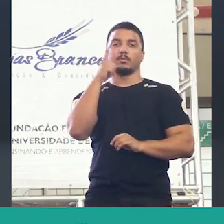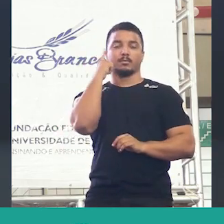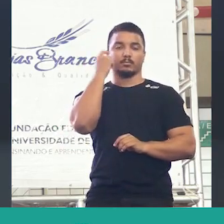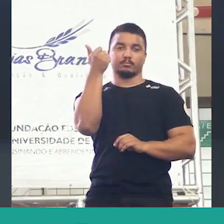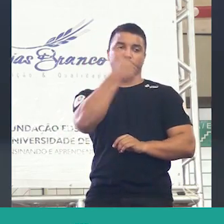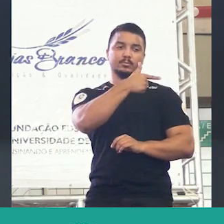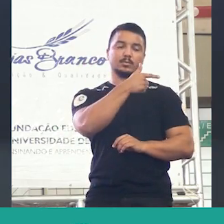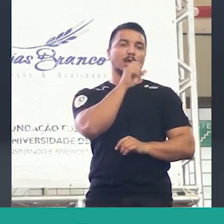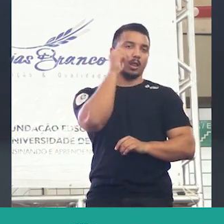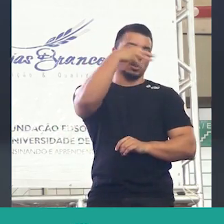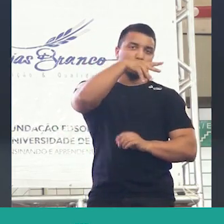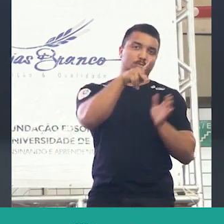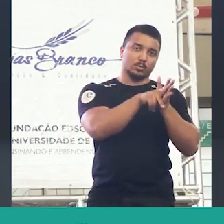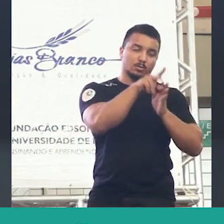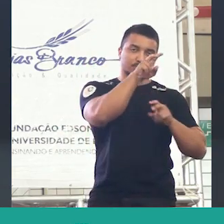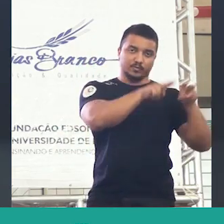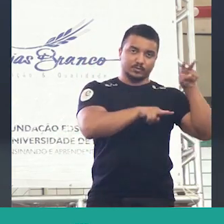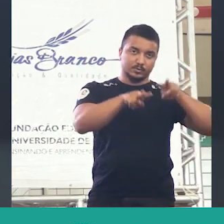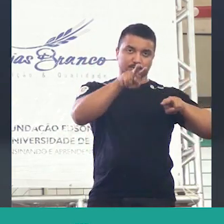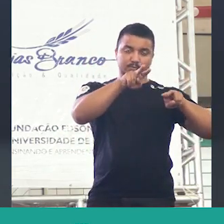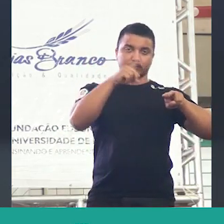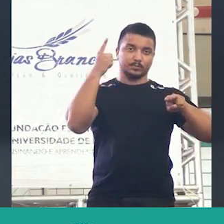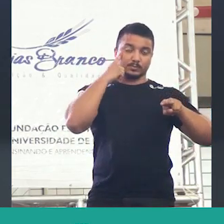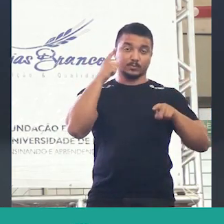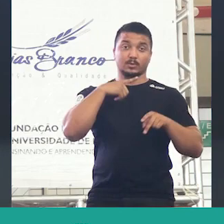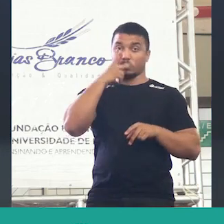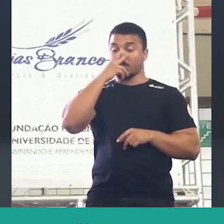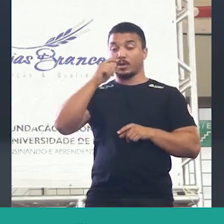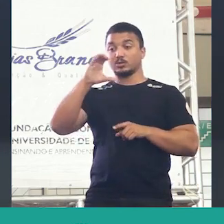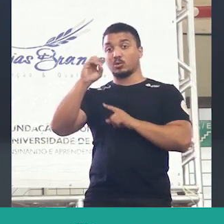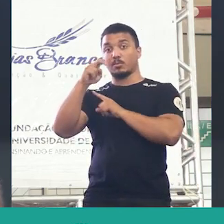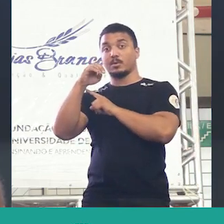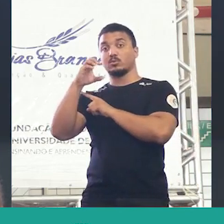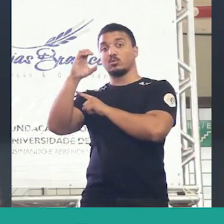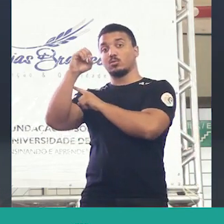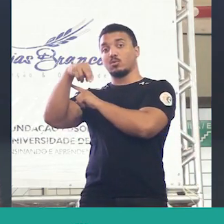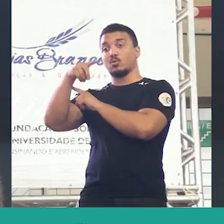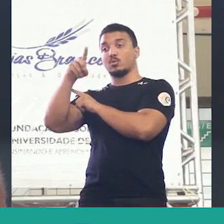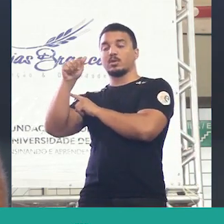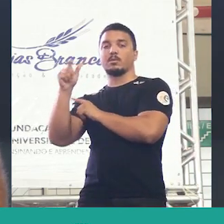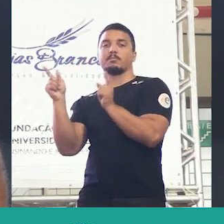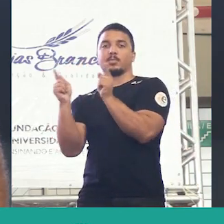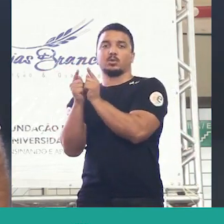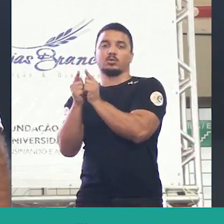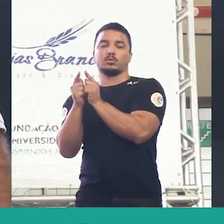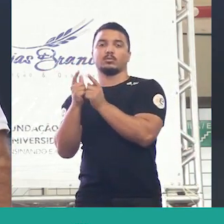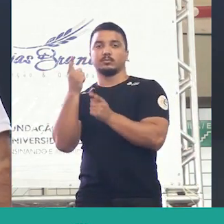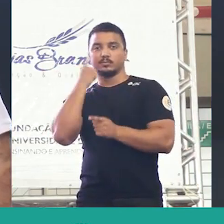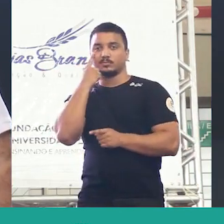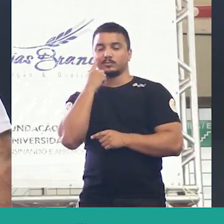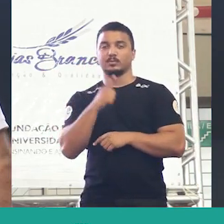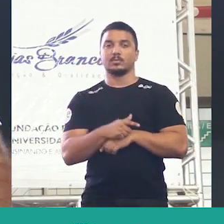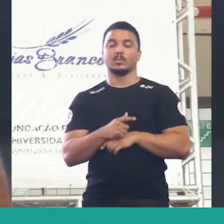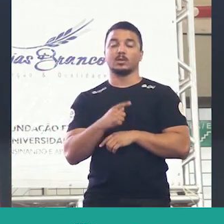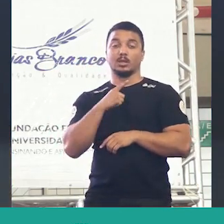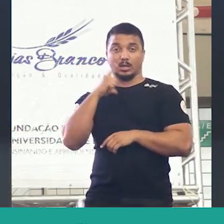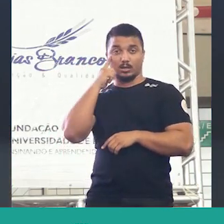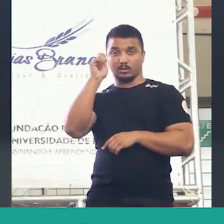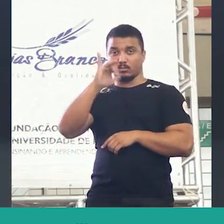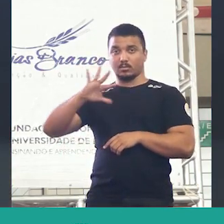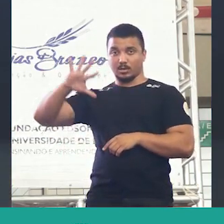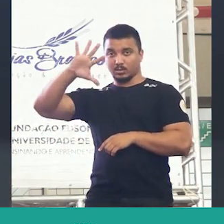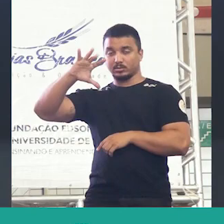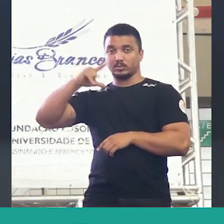Da luz visível. E tem um comprimento de onda menor que o da luz visível. Se vocês observarem aí no